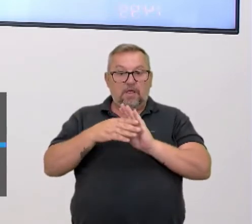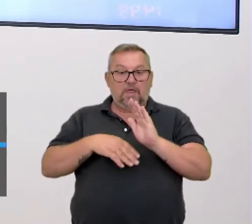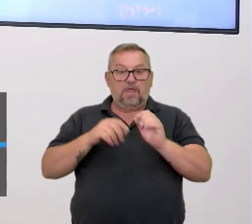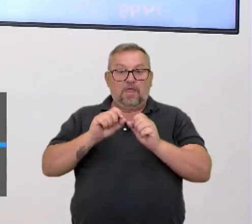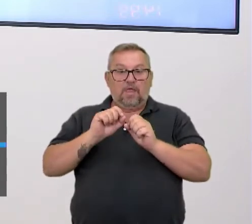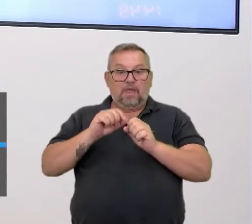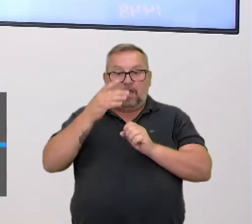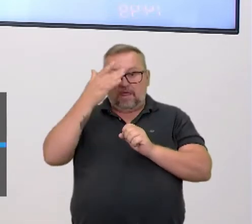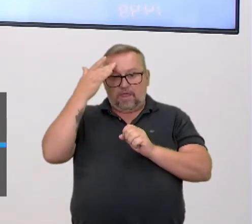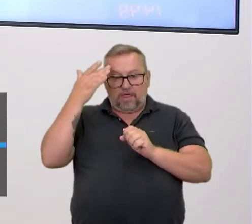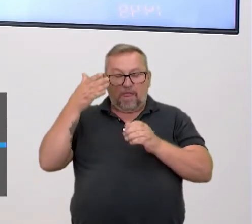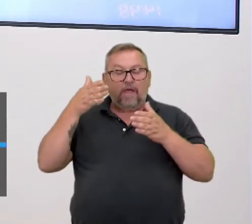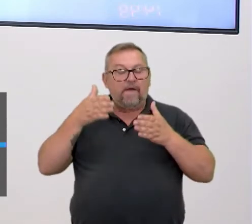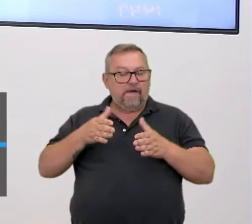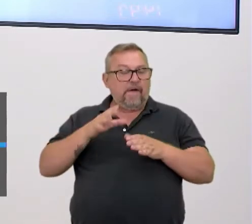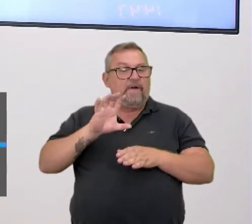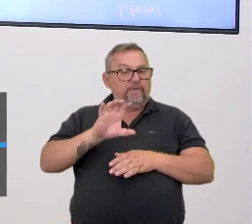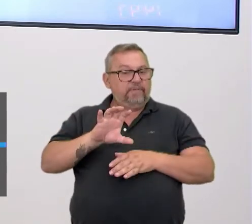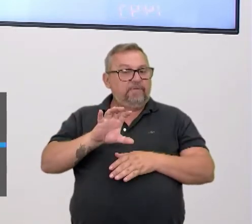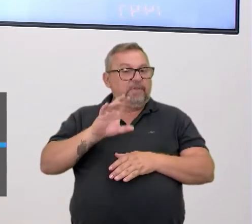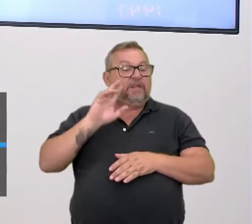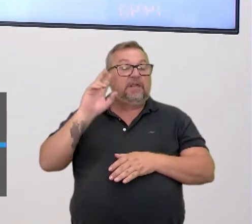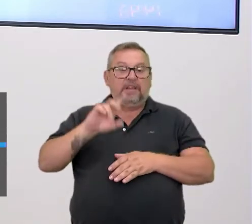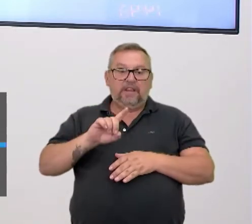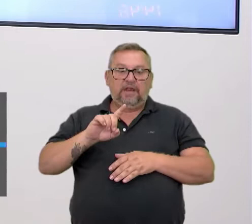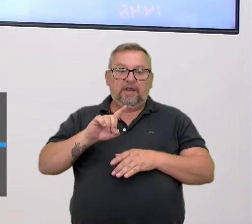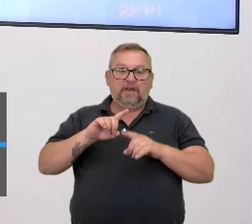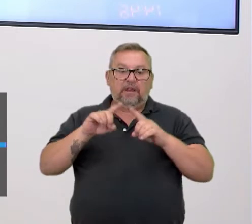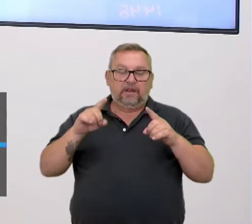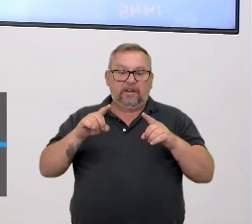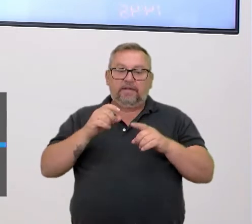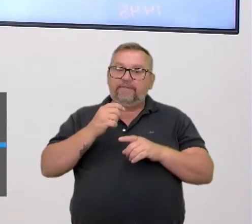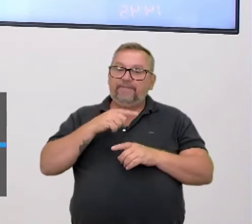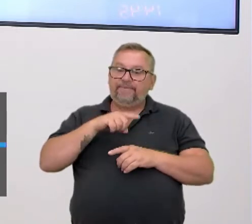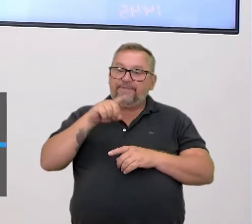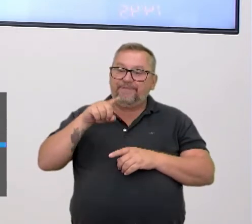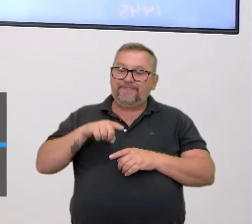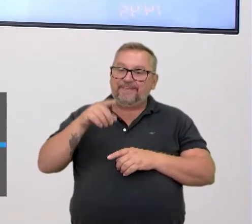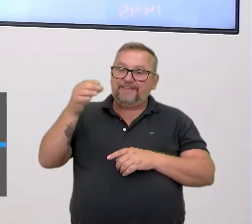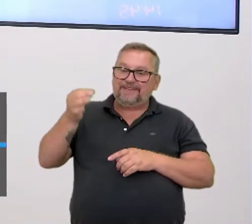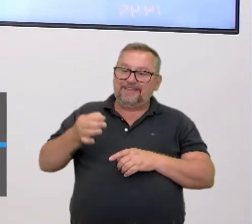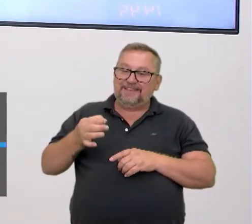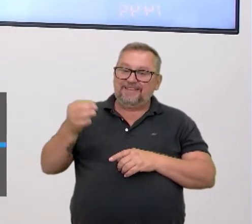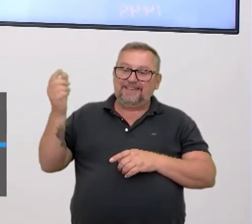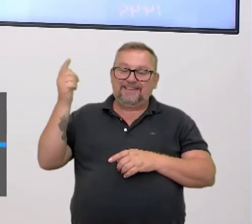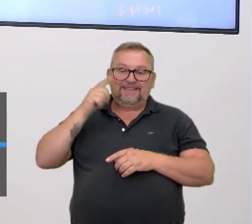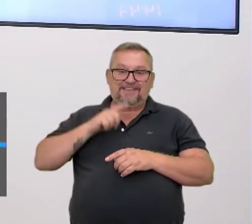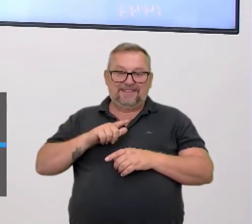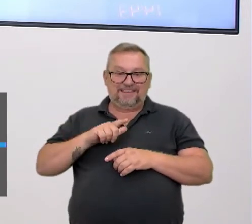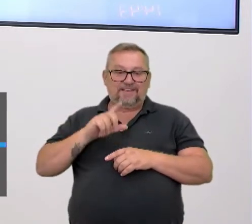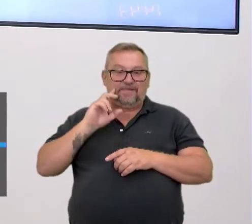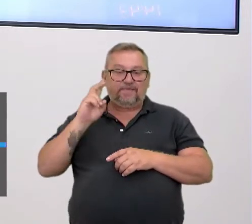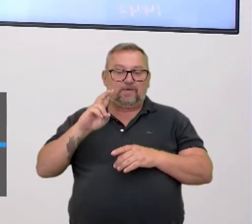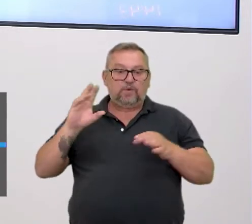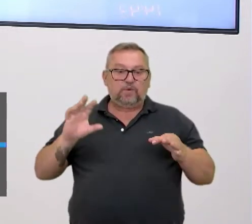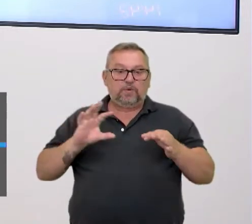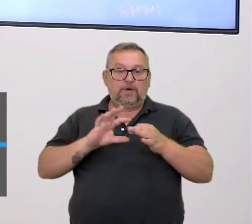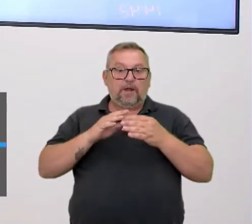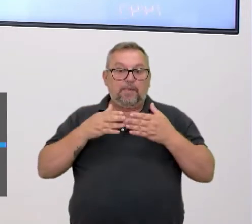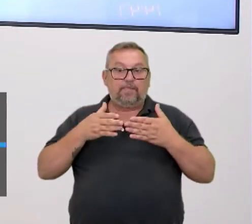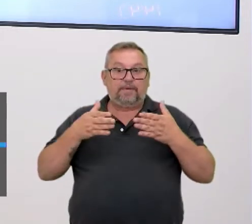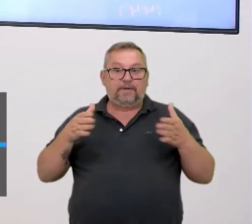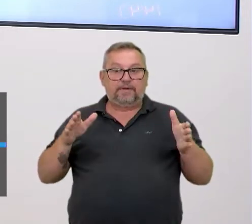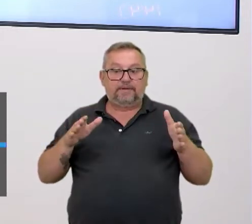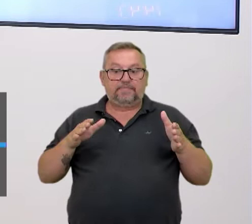feliz nesse aspecto. Então você pegou uma ciência exata, né, que é a matemática, integrou com uma ciência aberta, né,